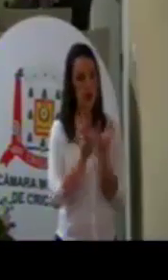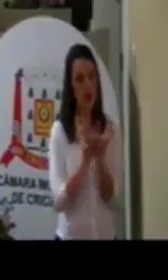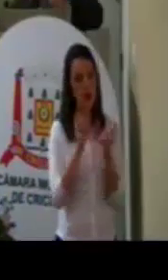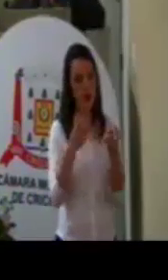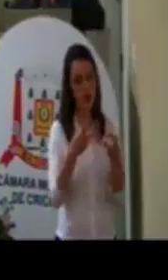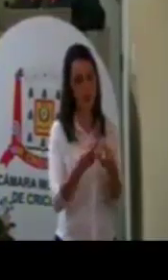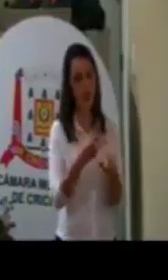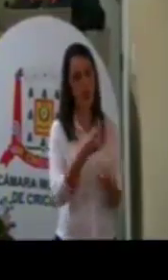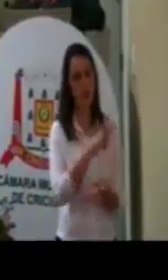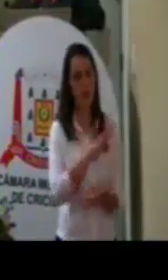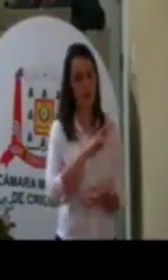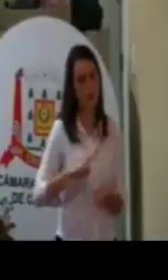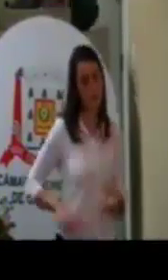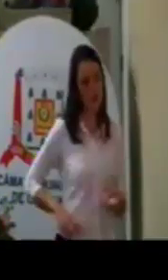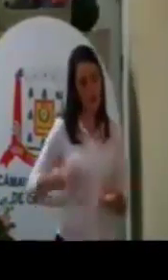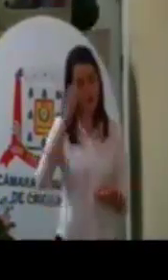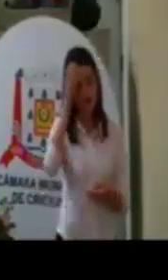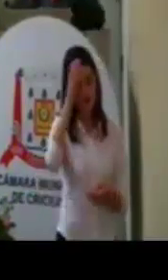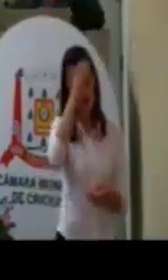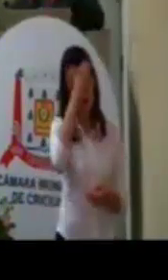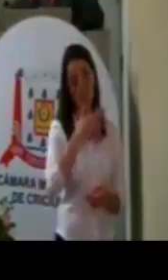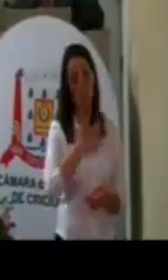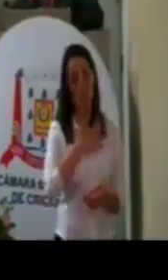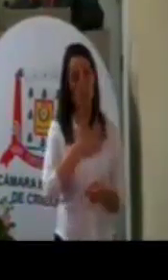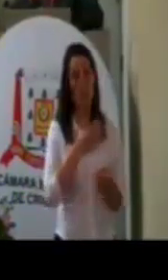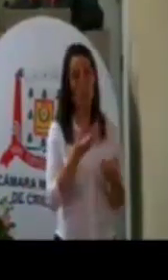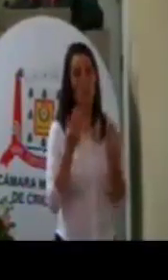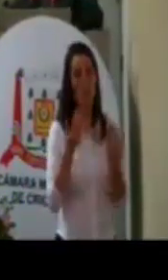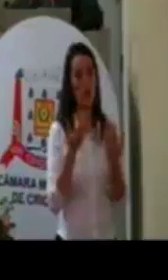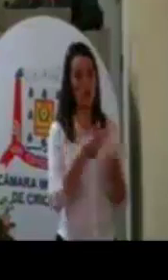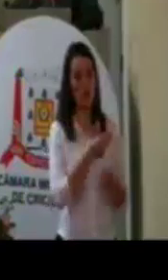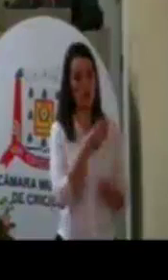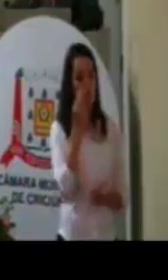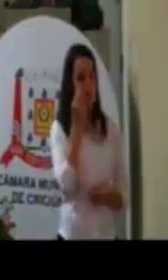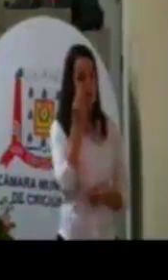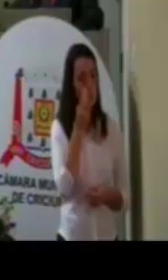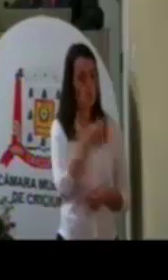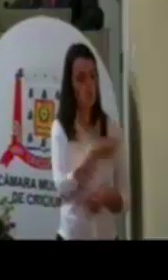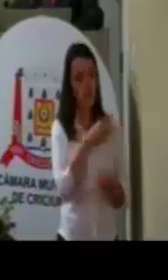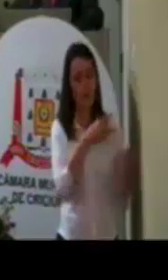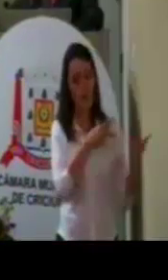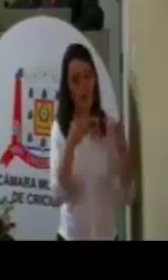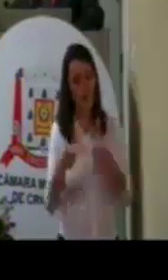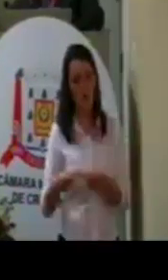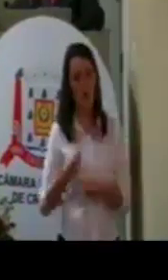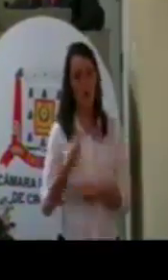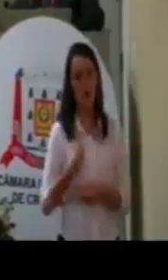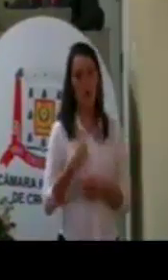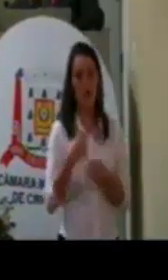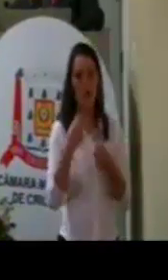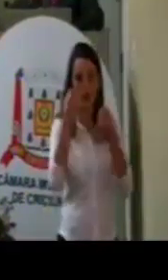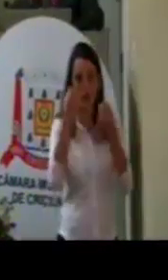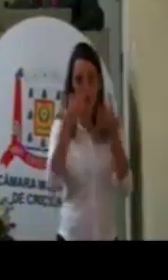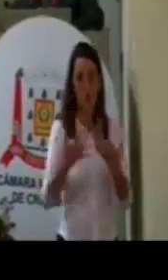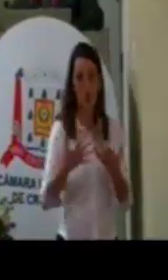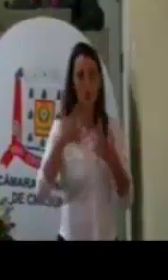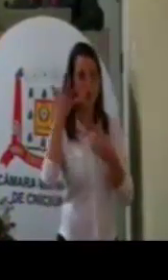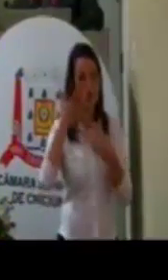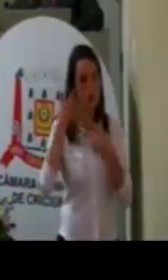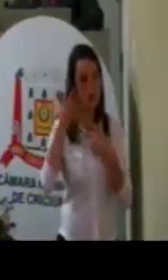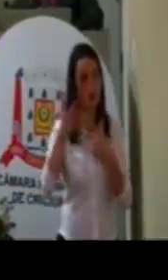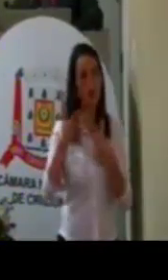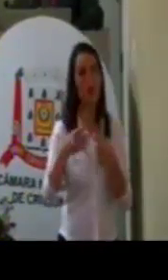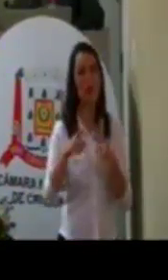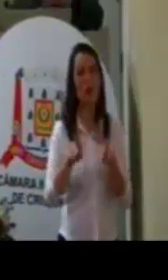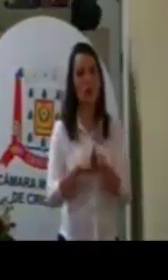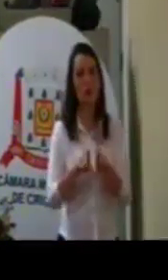pela Câmara Municipal de Criciúma, fiz questão de vir aqui dar esse depoimento e dizer do